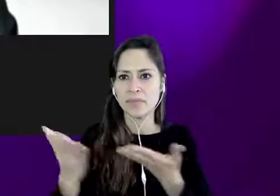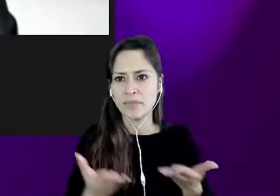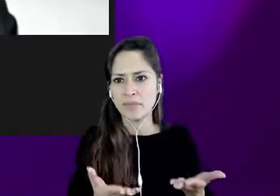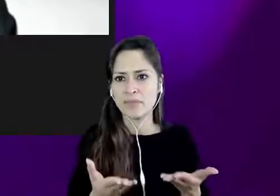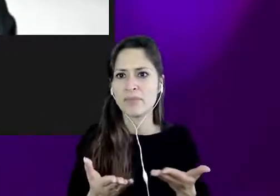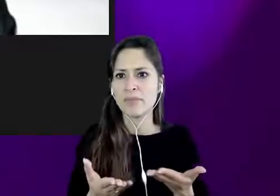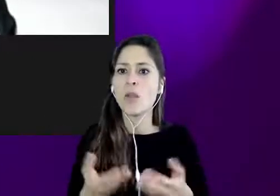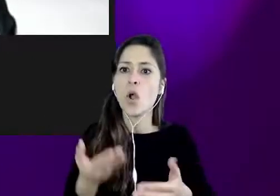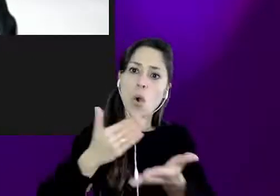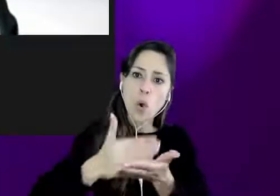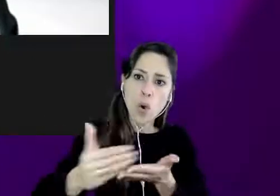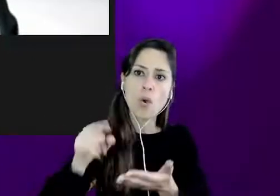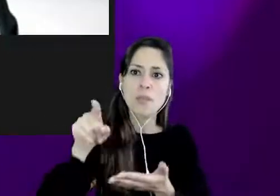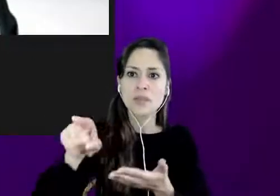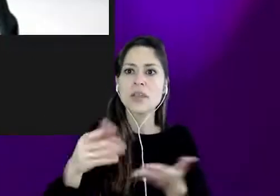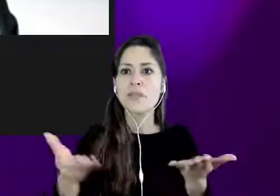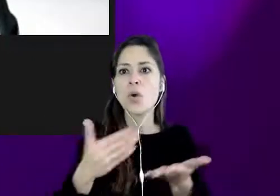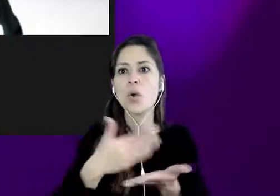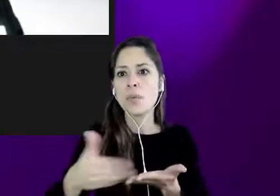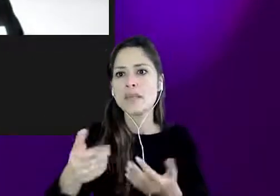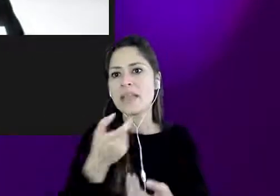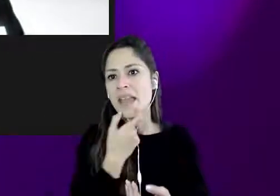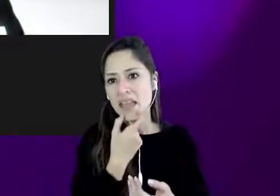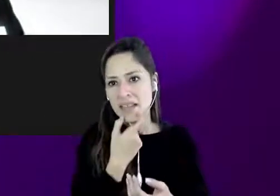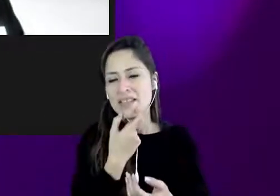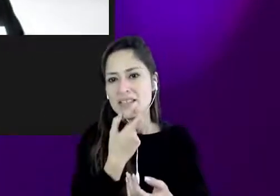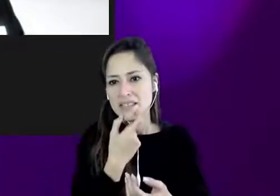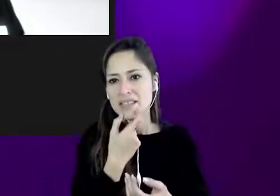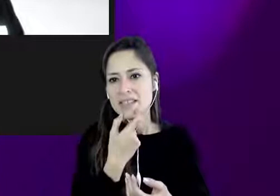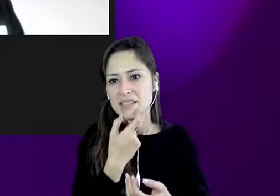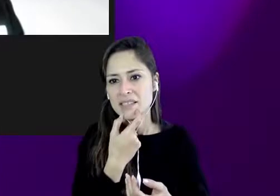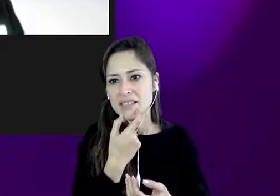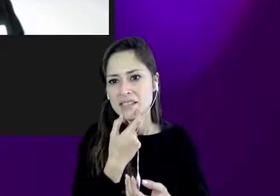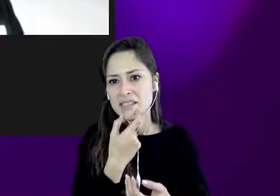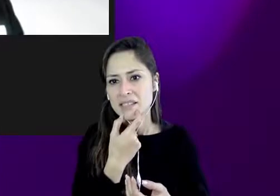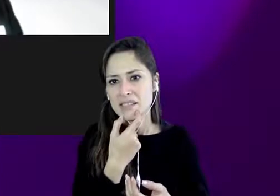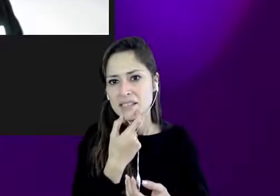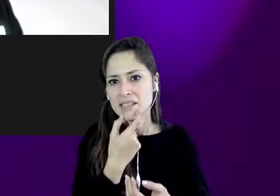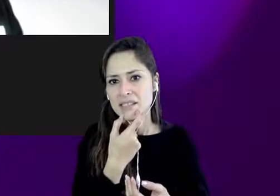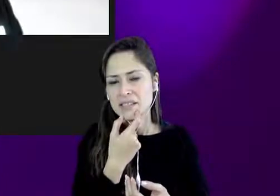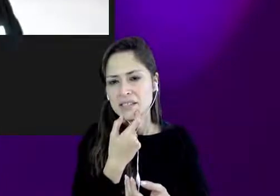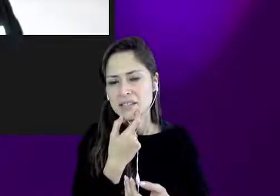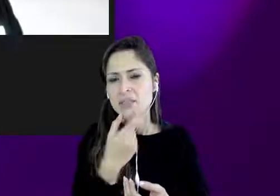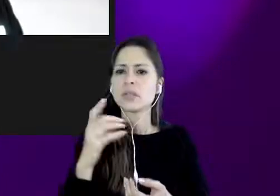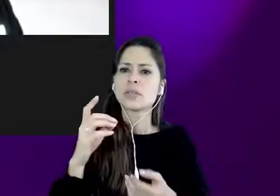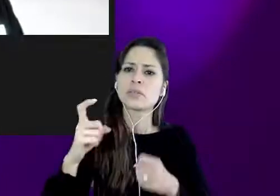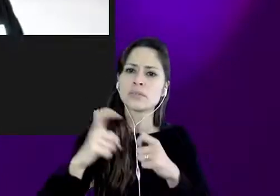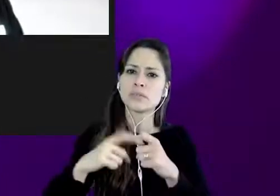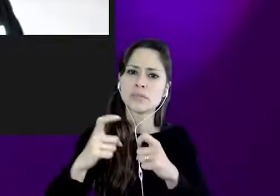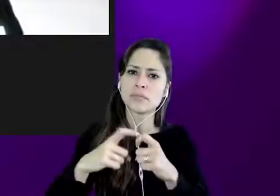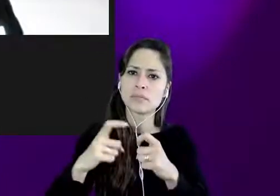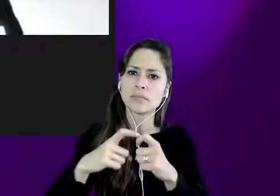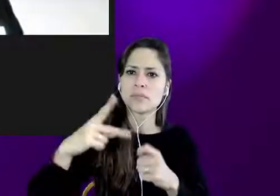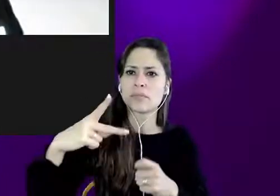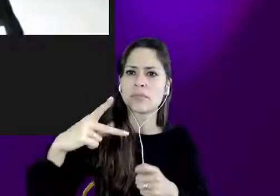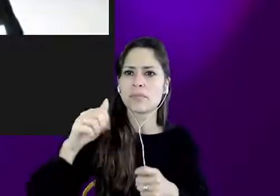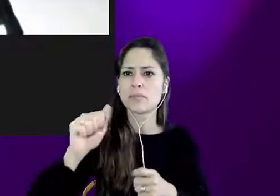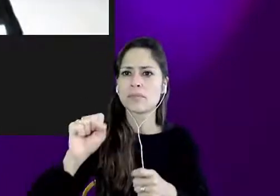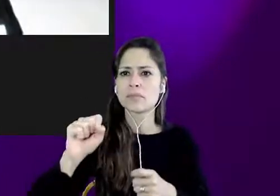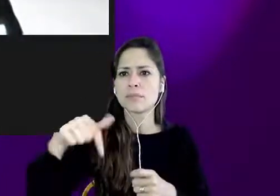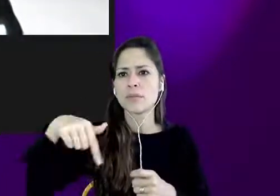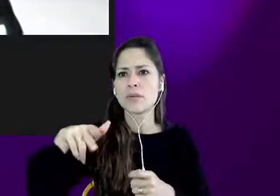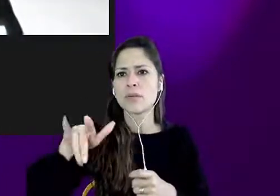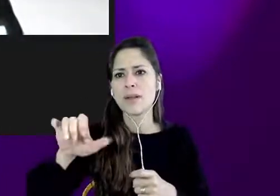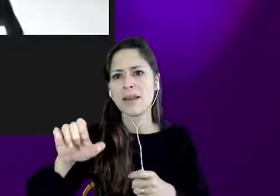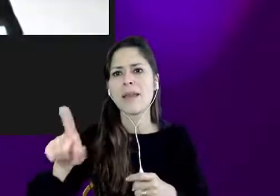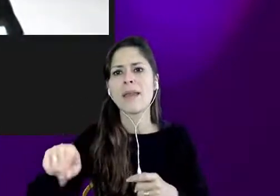in English. Dr. Pasquale Patricio is a good friend of mine. He's the chief division, the chief of the